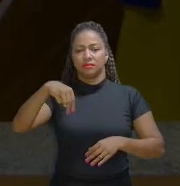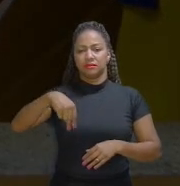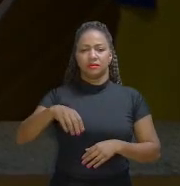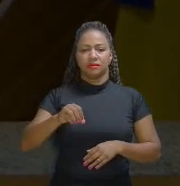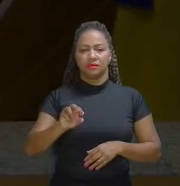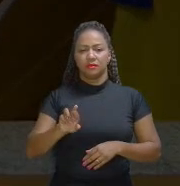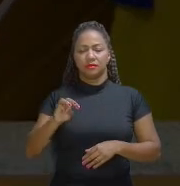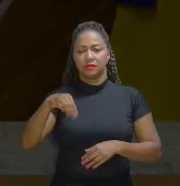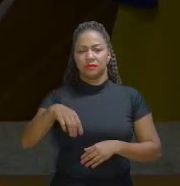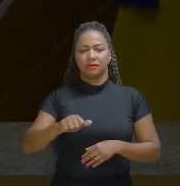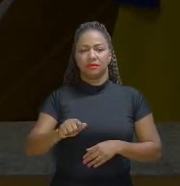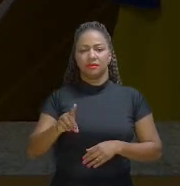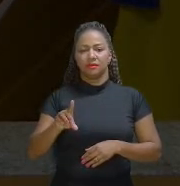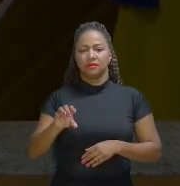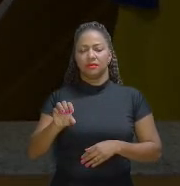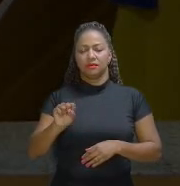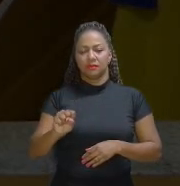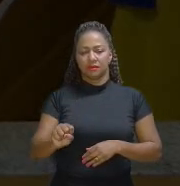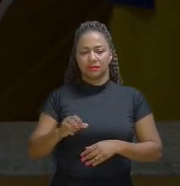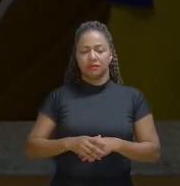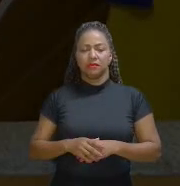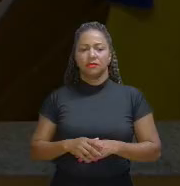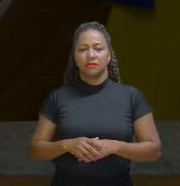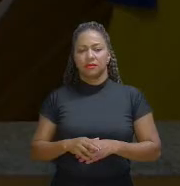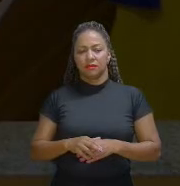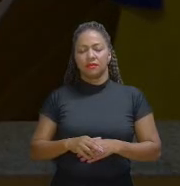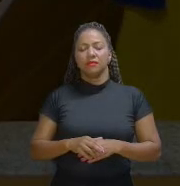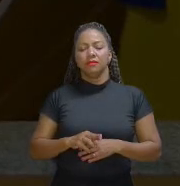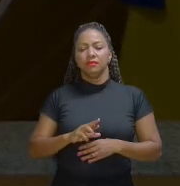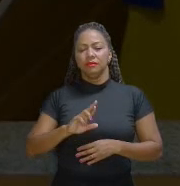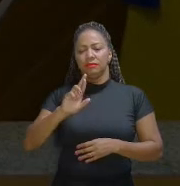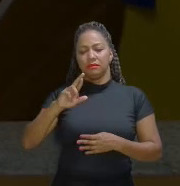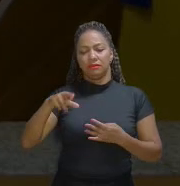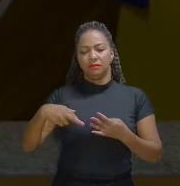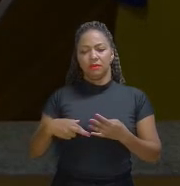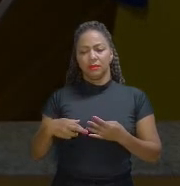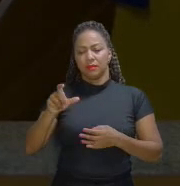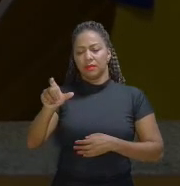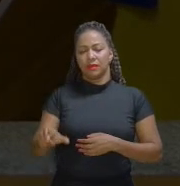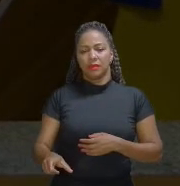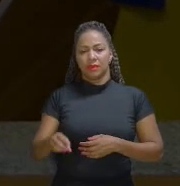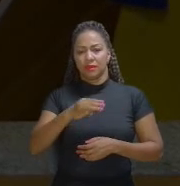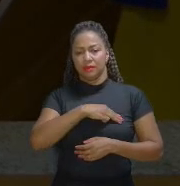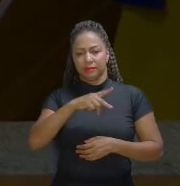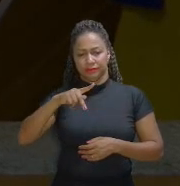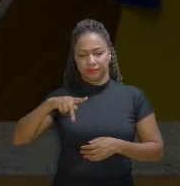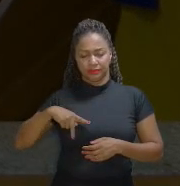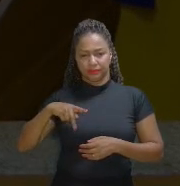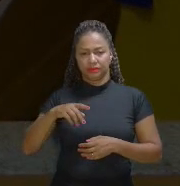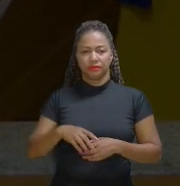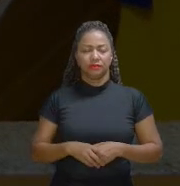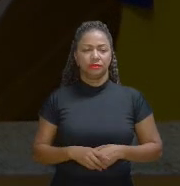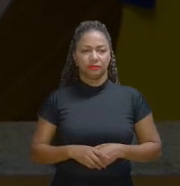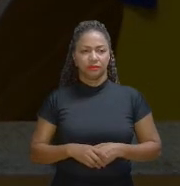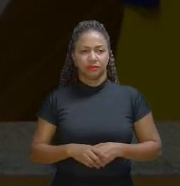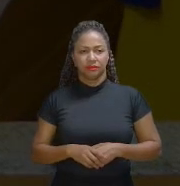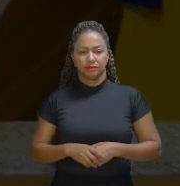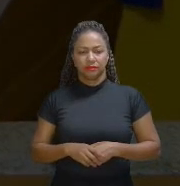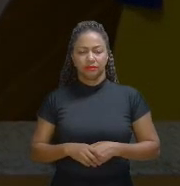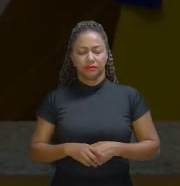Souza, recorrente Albacélia Narciso Forte e recorrido do Ministério Público Eleitoral.